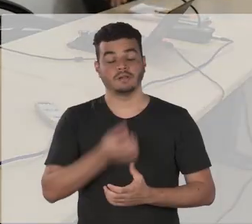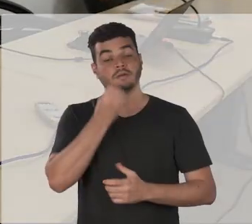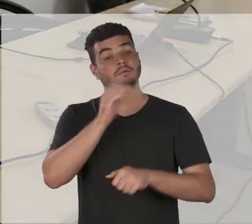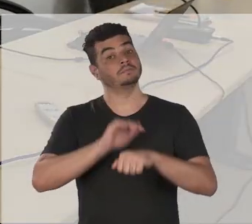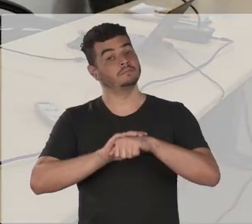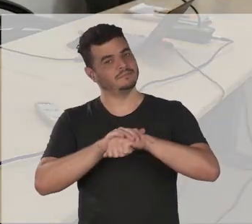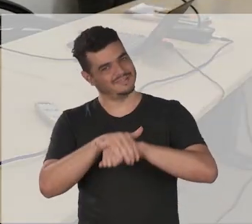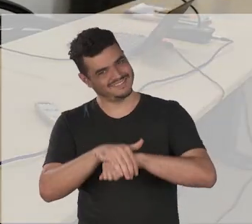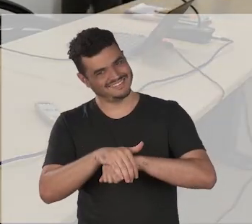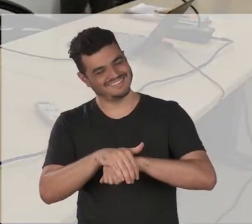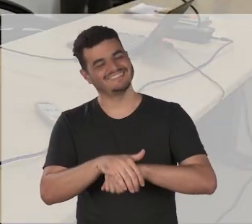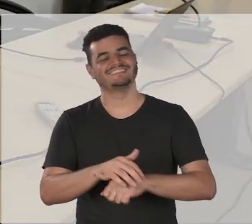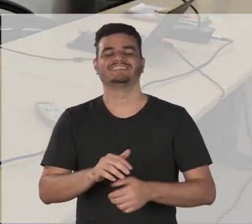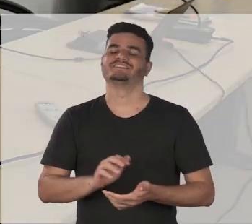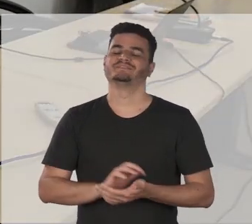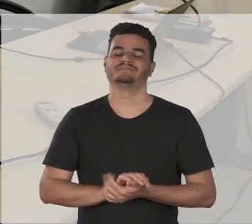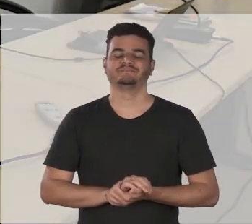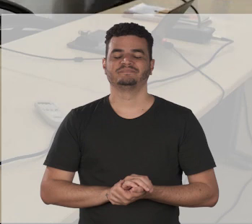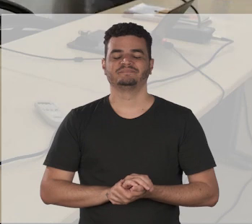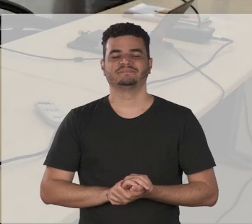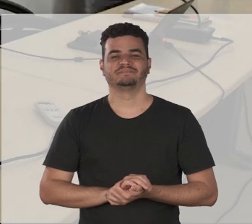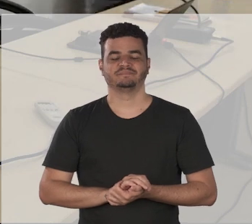Boa noite.